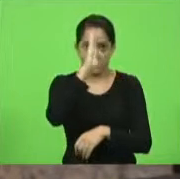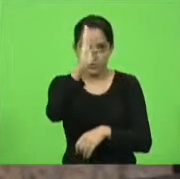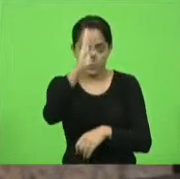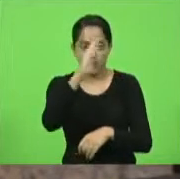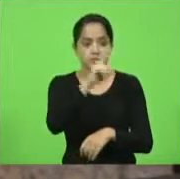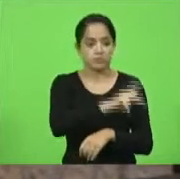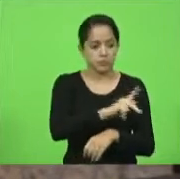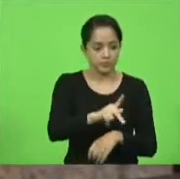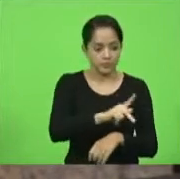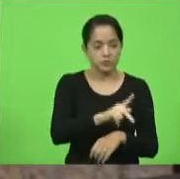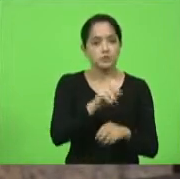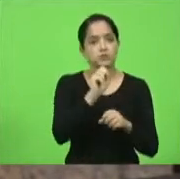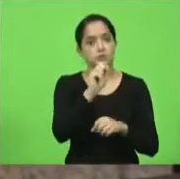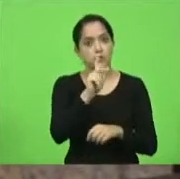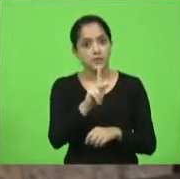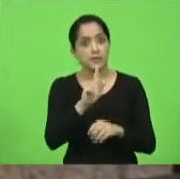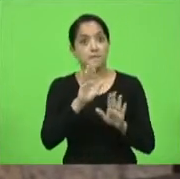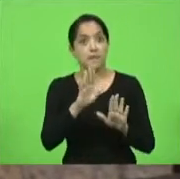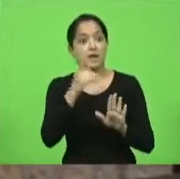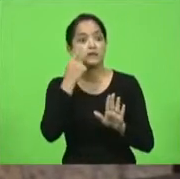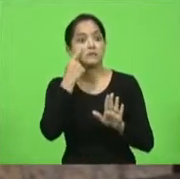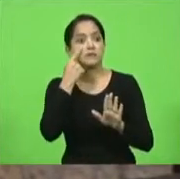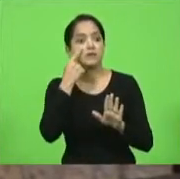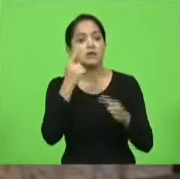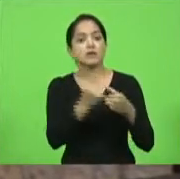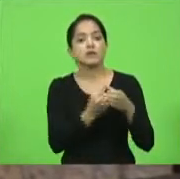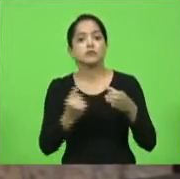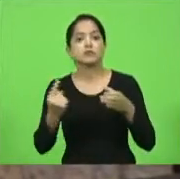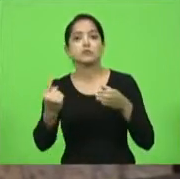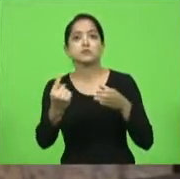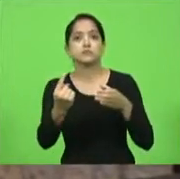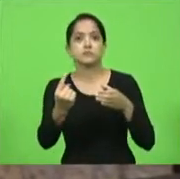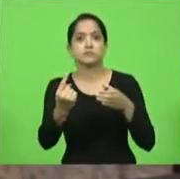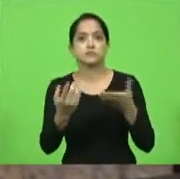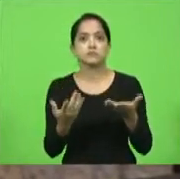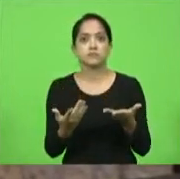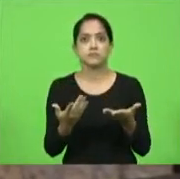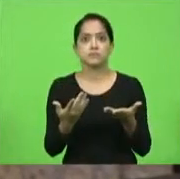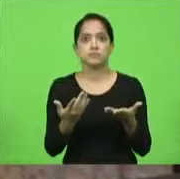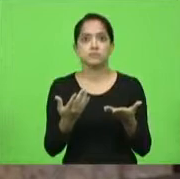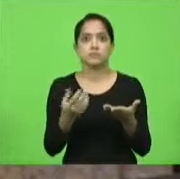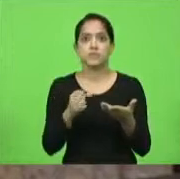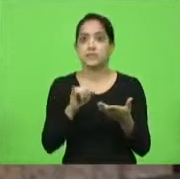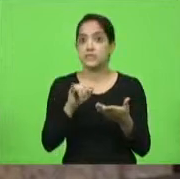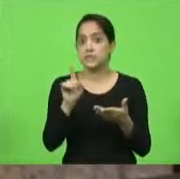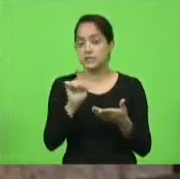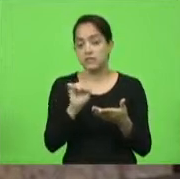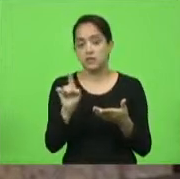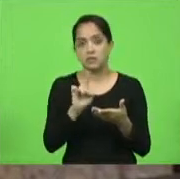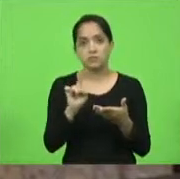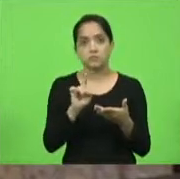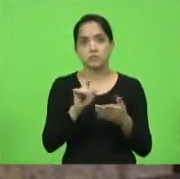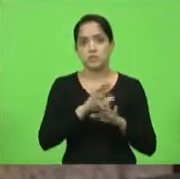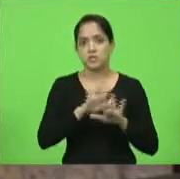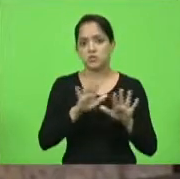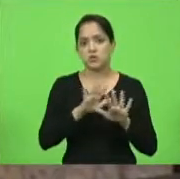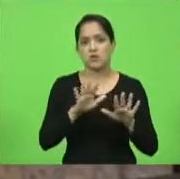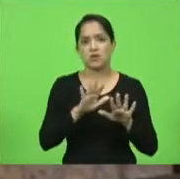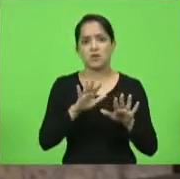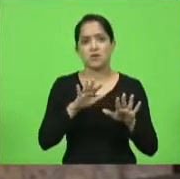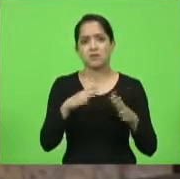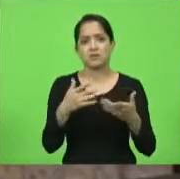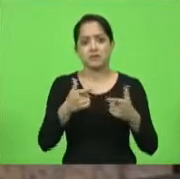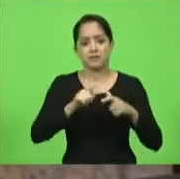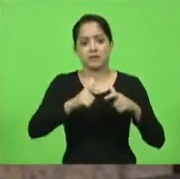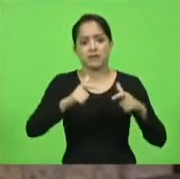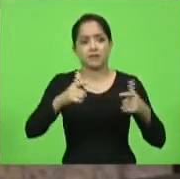professores, tudo bem, mas eu quero que você me diga quem eu tiro do grupo prioritário. Senão, é só demagogia. Senão, é só